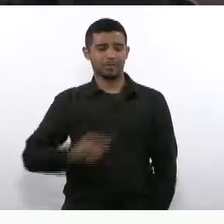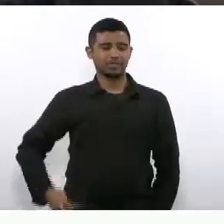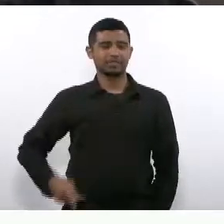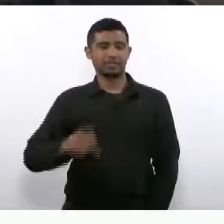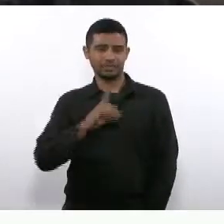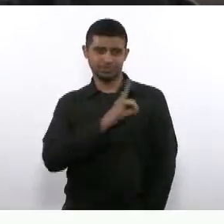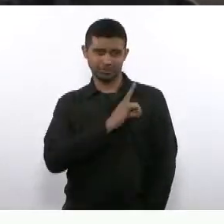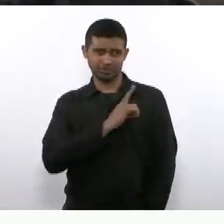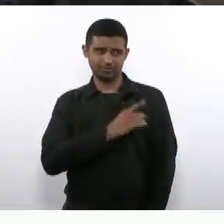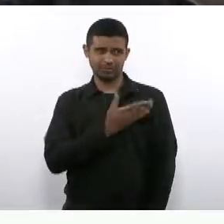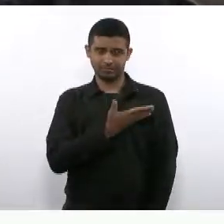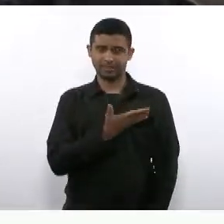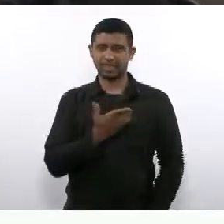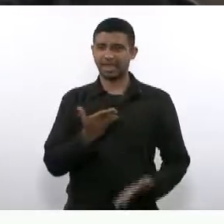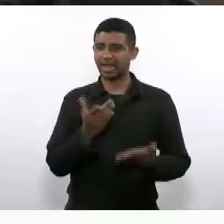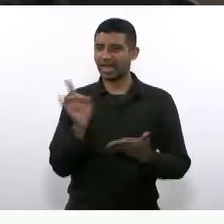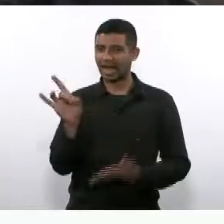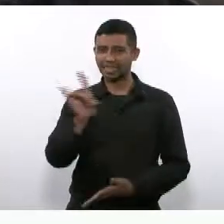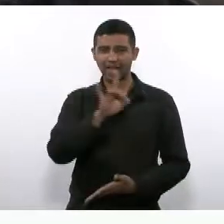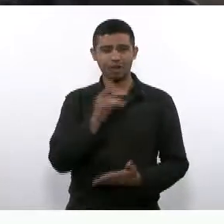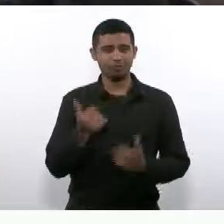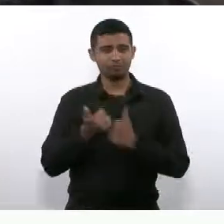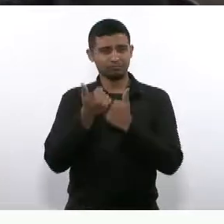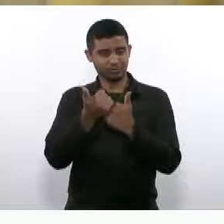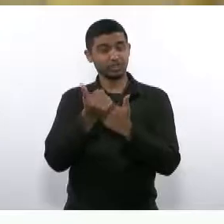aqui presentes. Estamos já no final